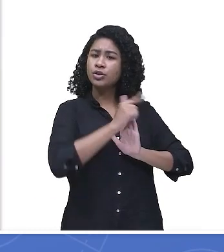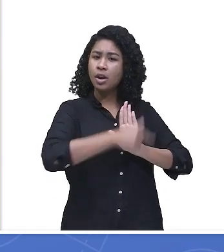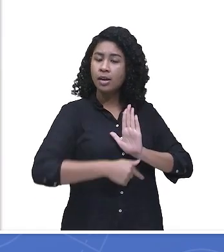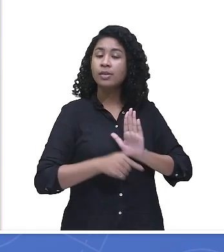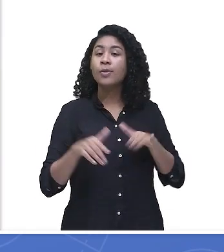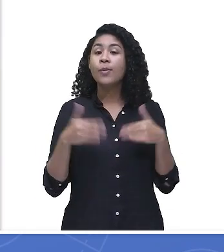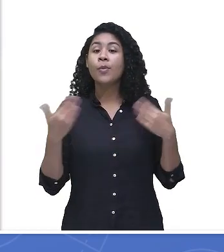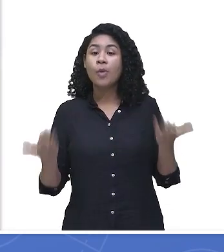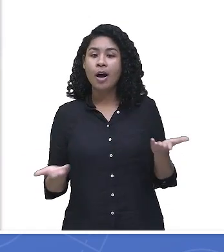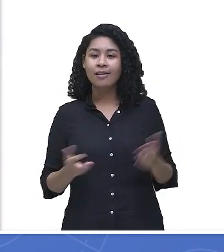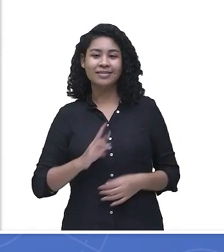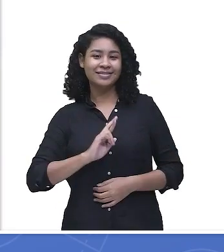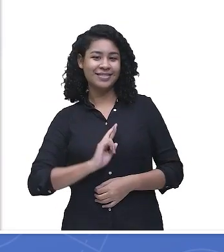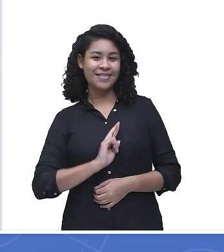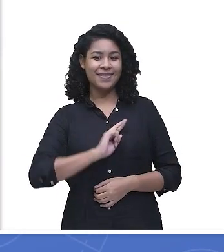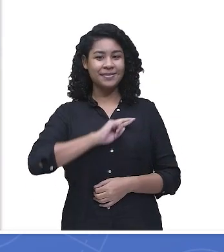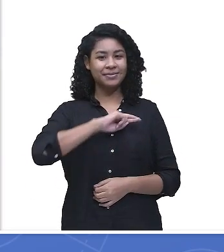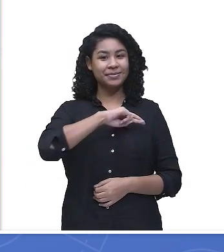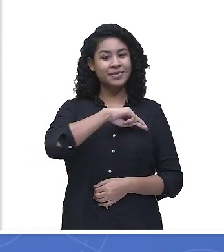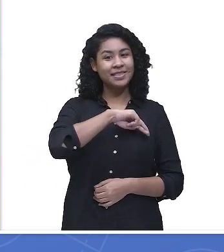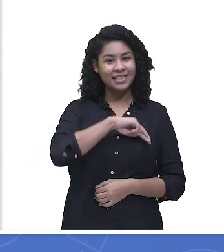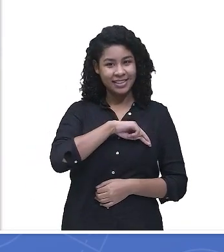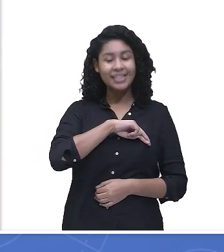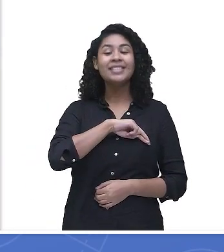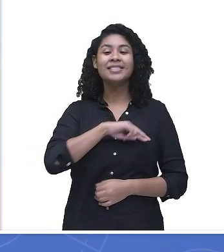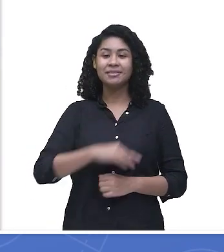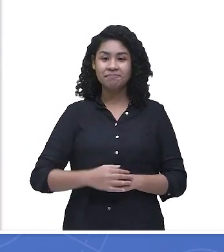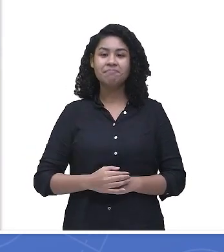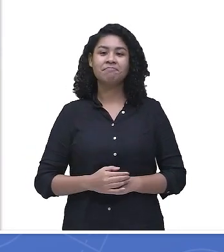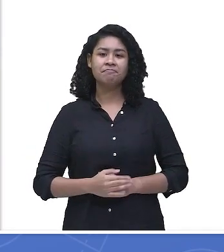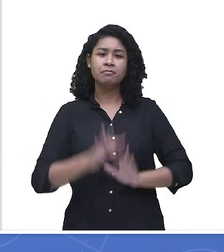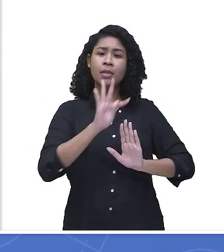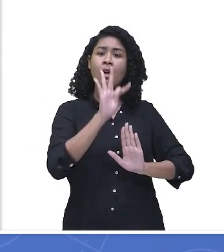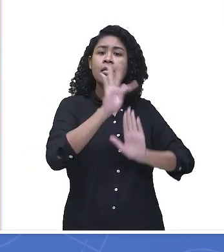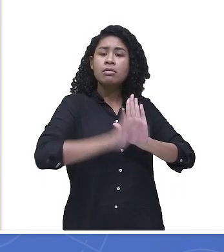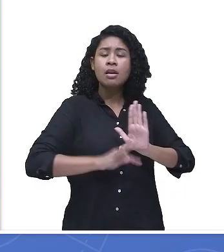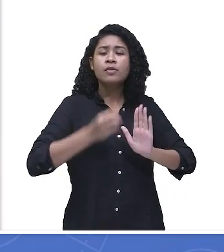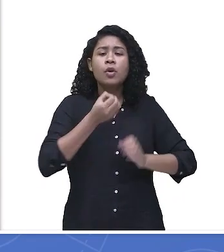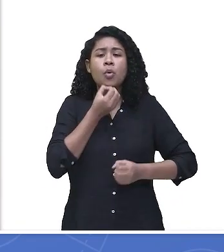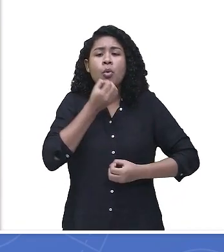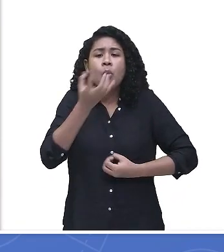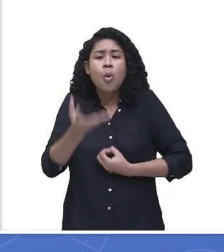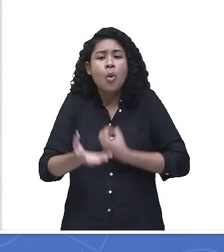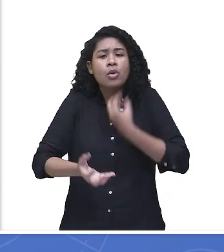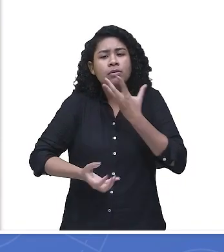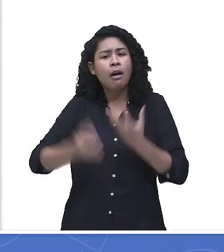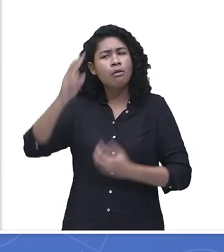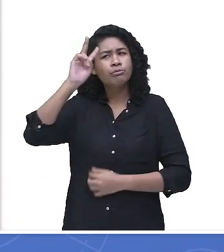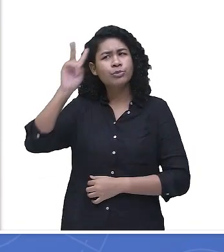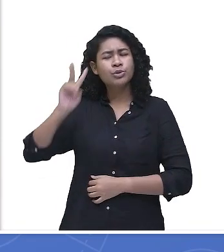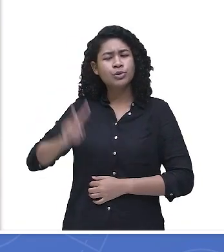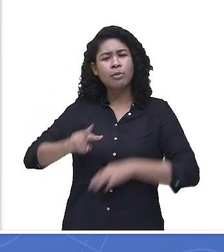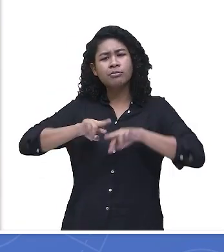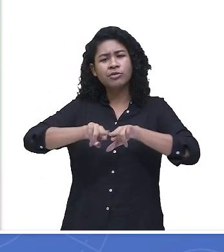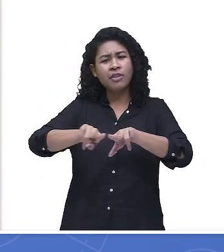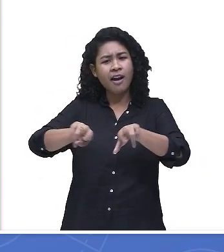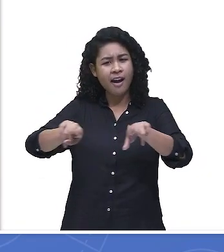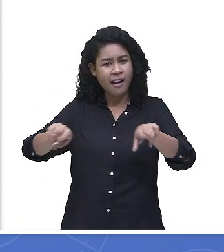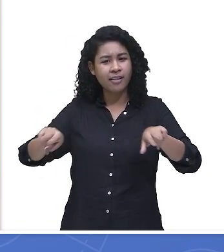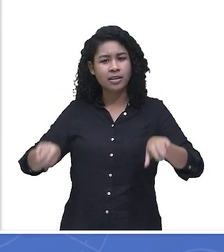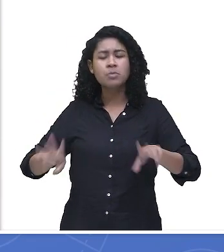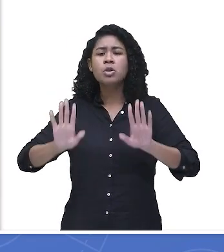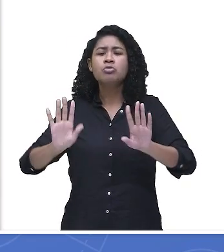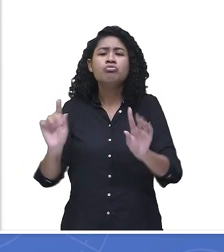gênero romance, ou seja, aquele texto que vai contar histórias diversas. E o que é o romance? Vamos